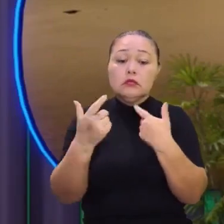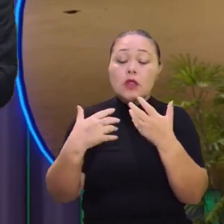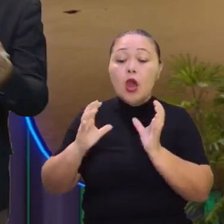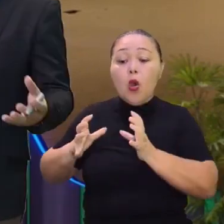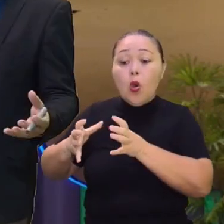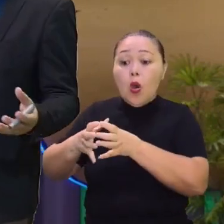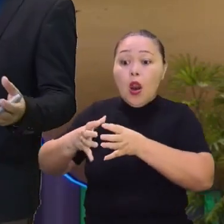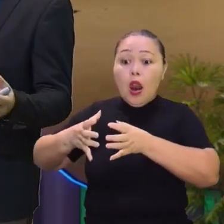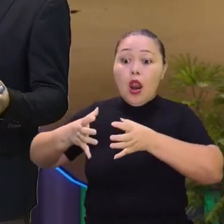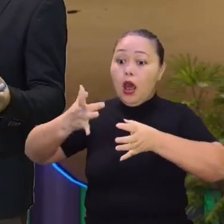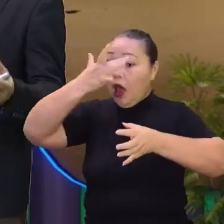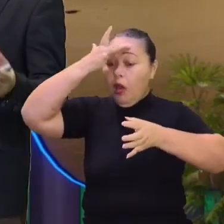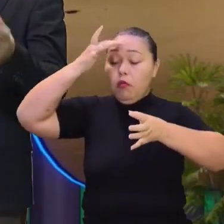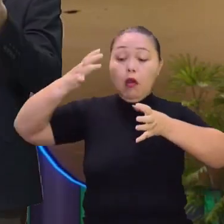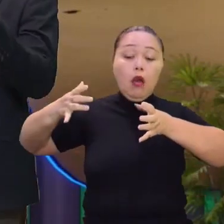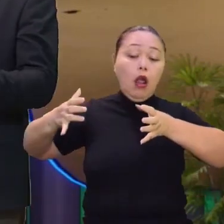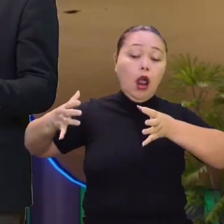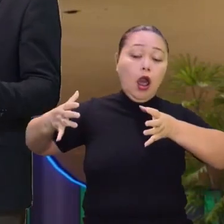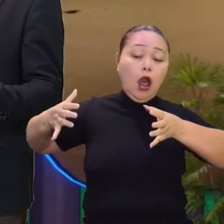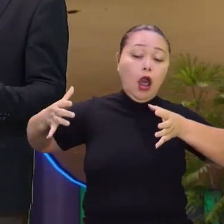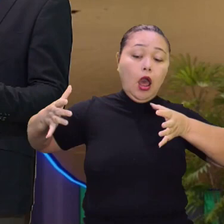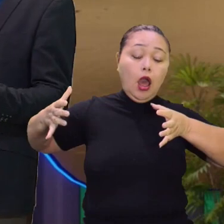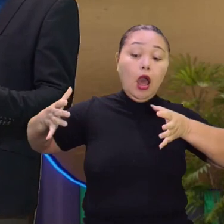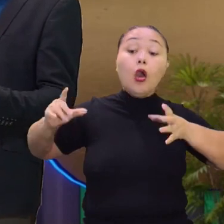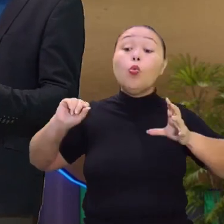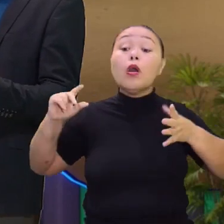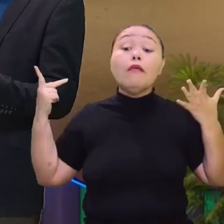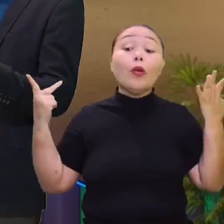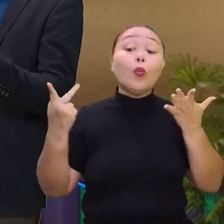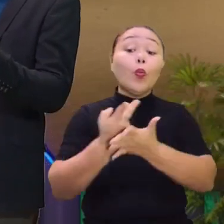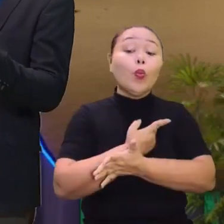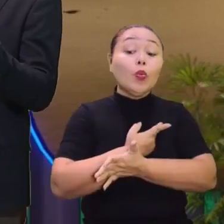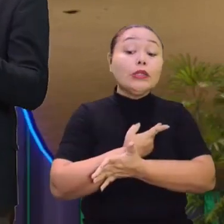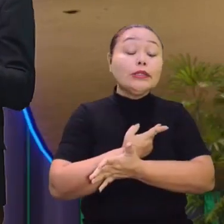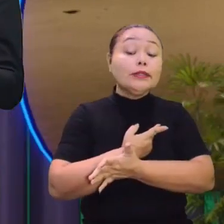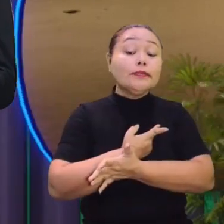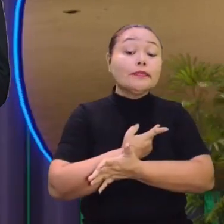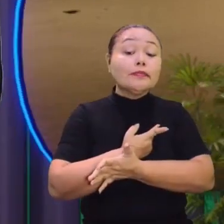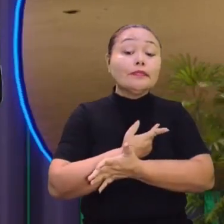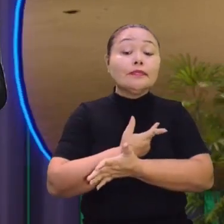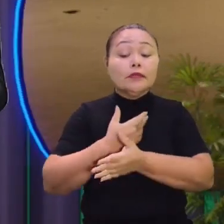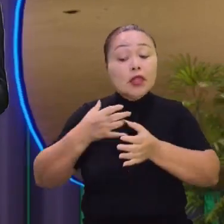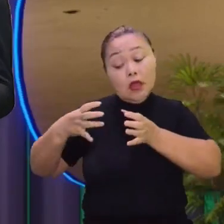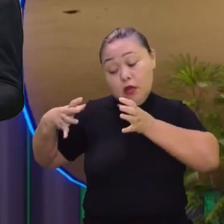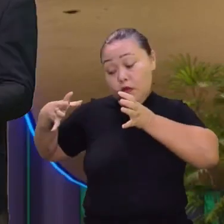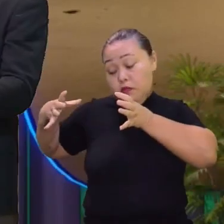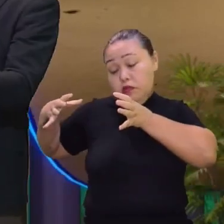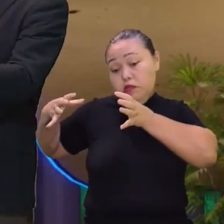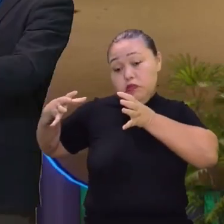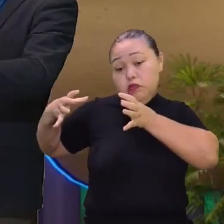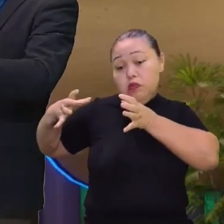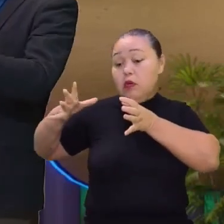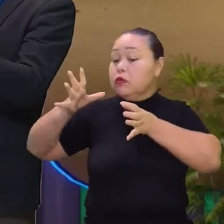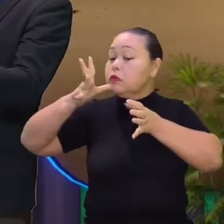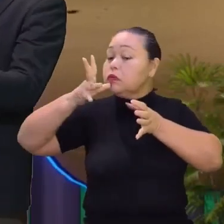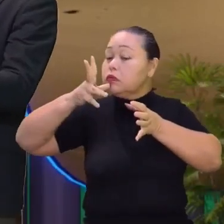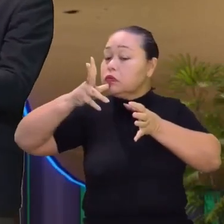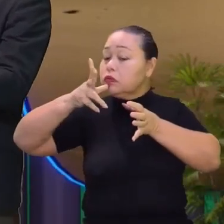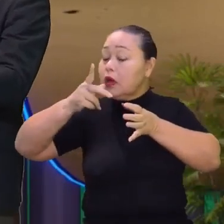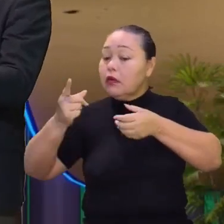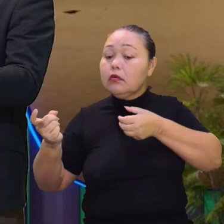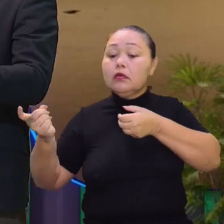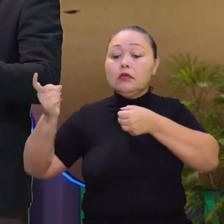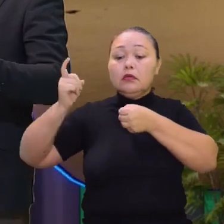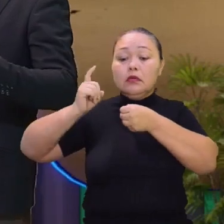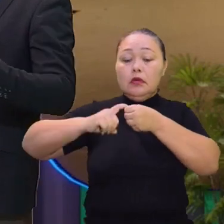uma equipe numerosa. Só que aí o que vai acontecer? Quando ele vem para cá, e eles demoraram muito para